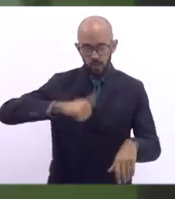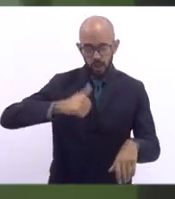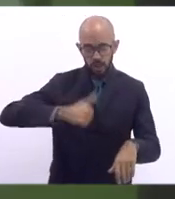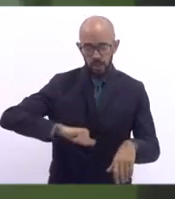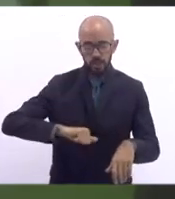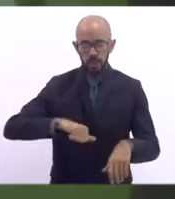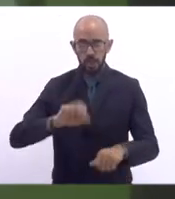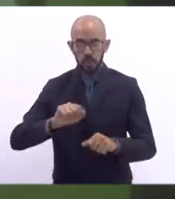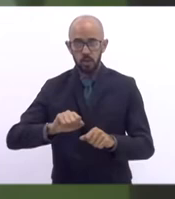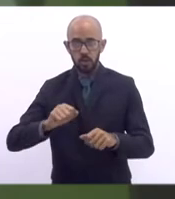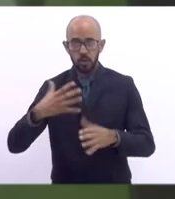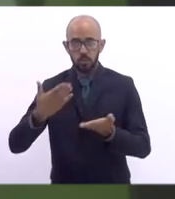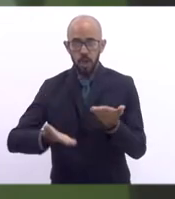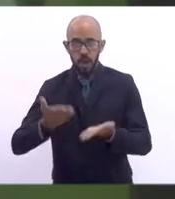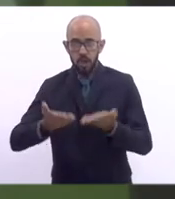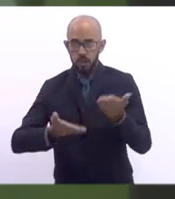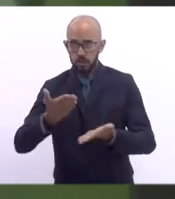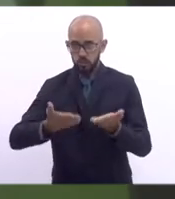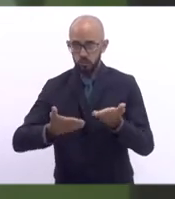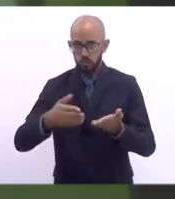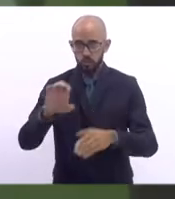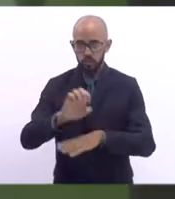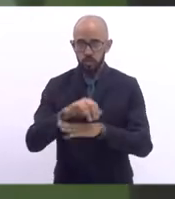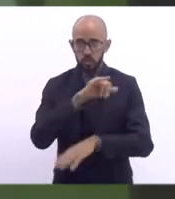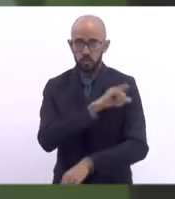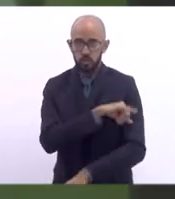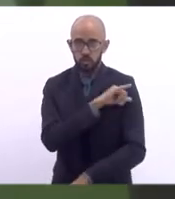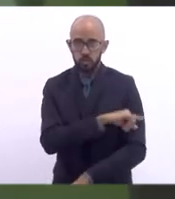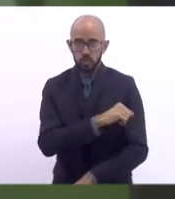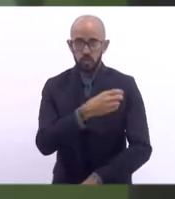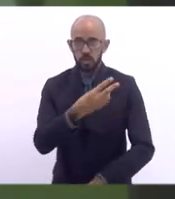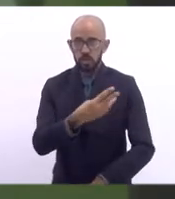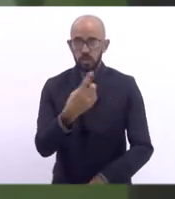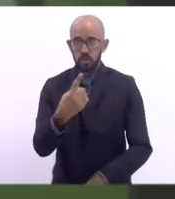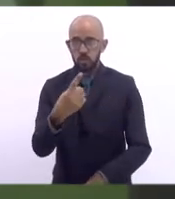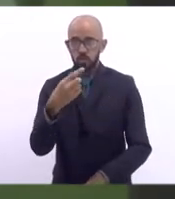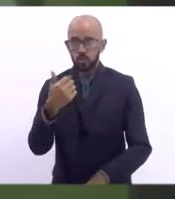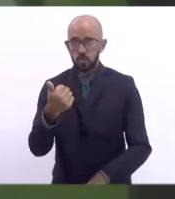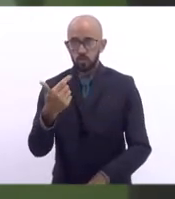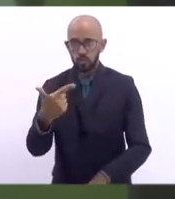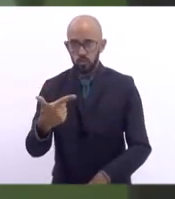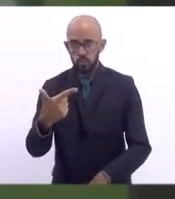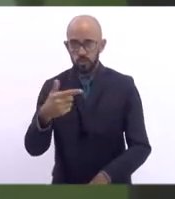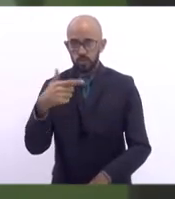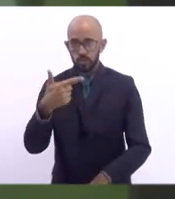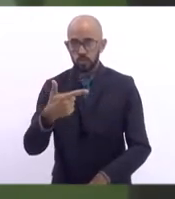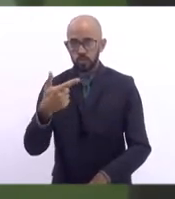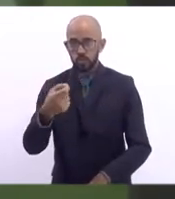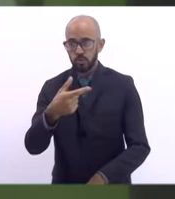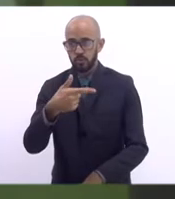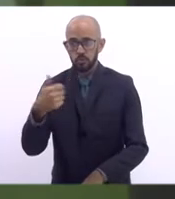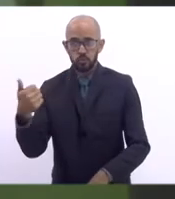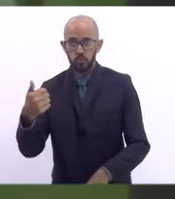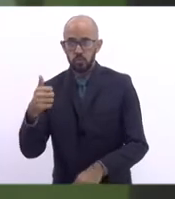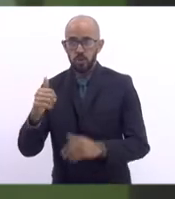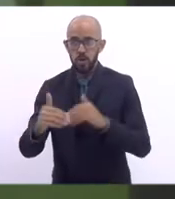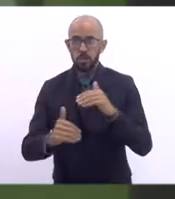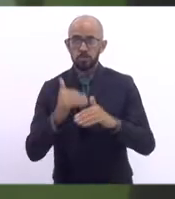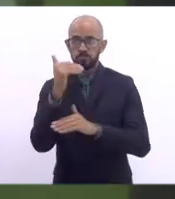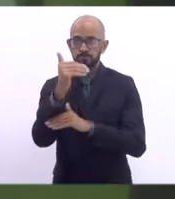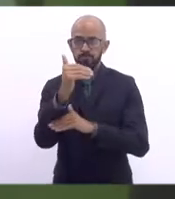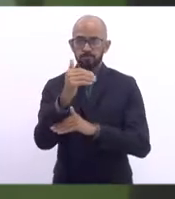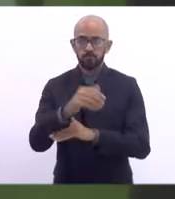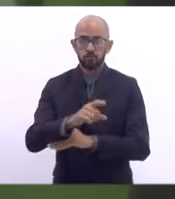consolidado na data de 3112 de 21 identificou-se uma superavaliação de 1,33